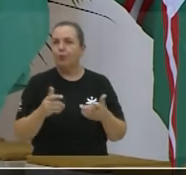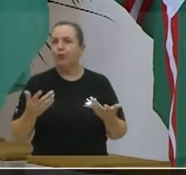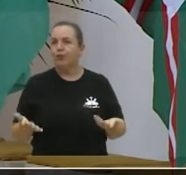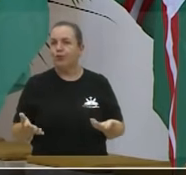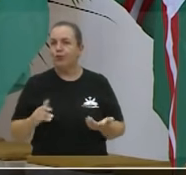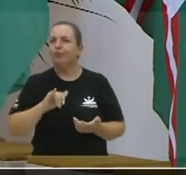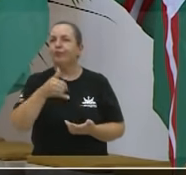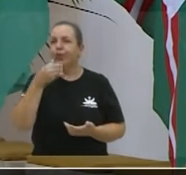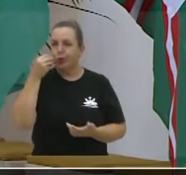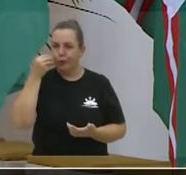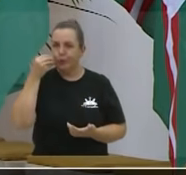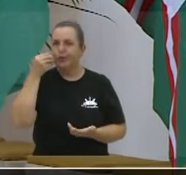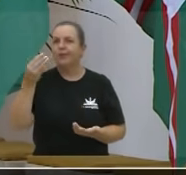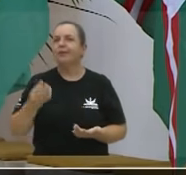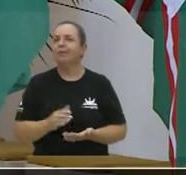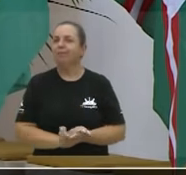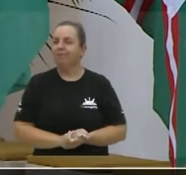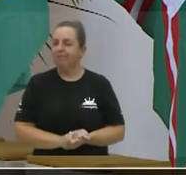Em Judas.